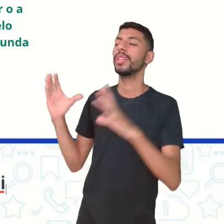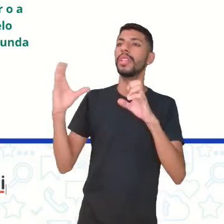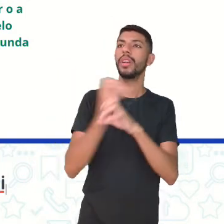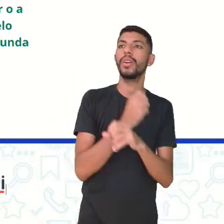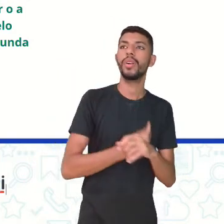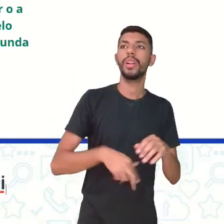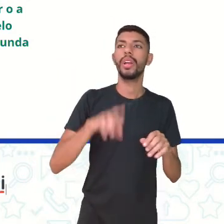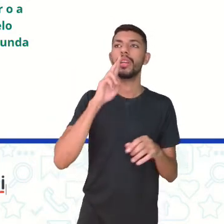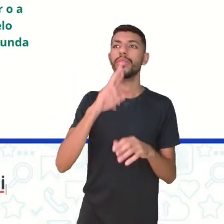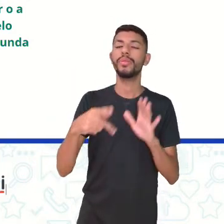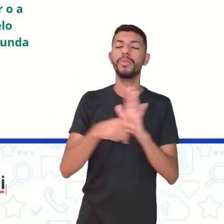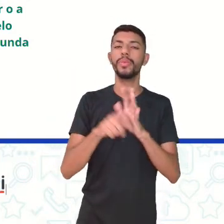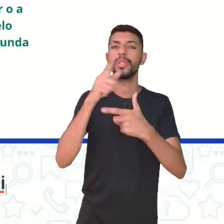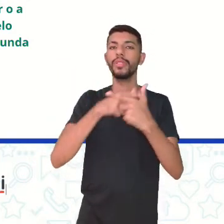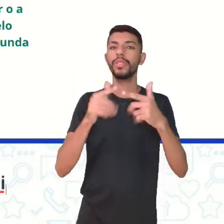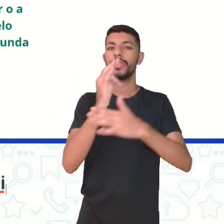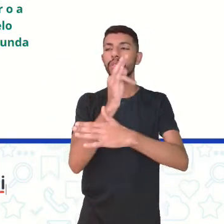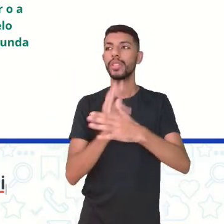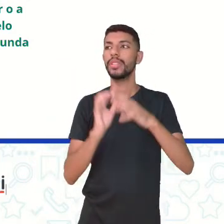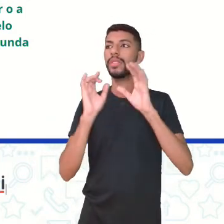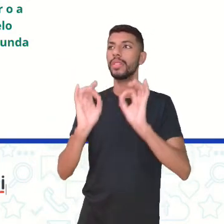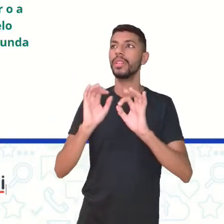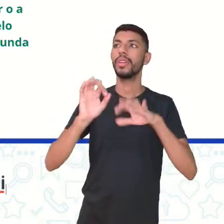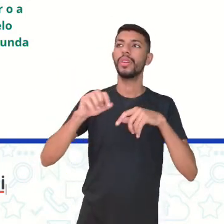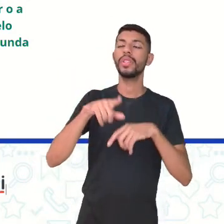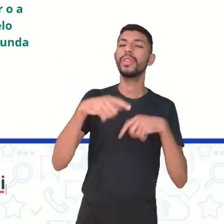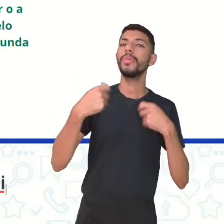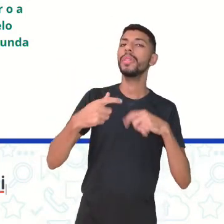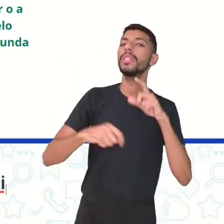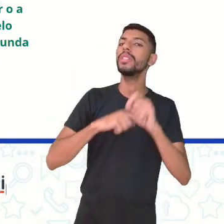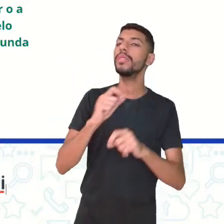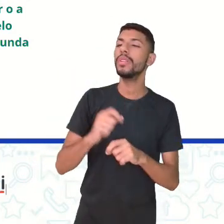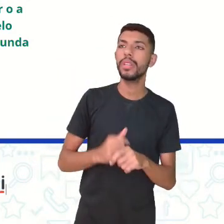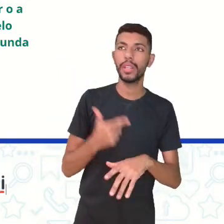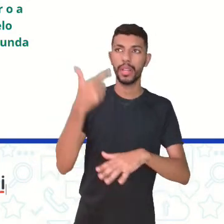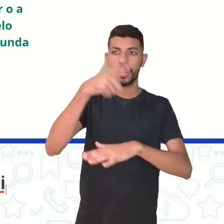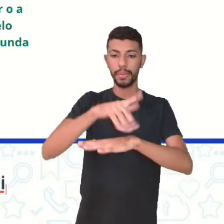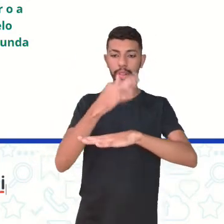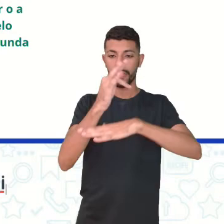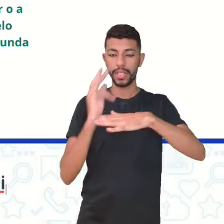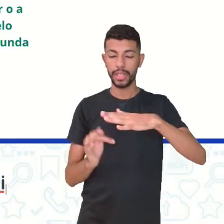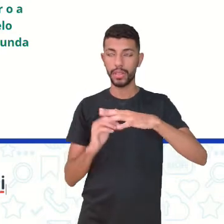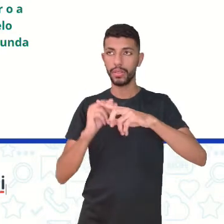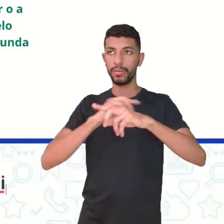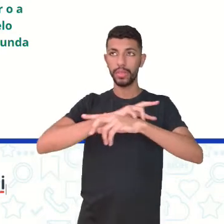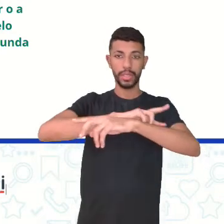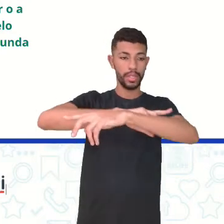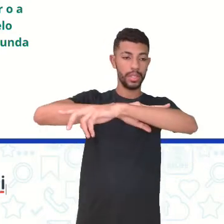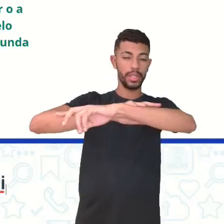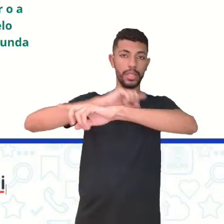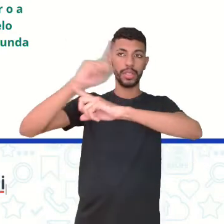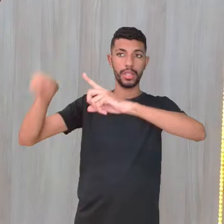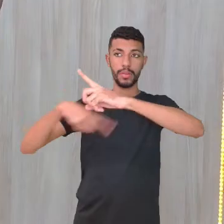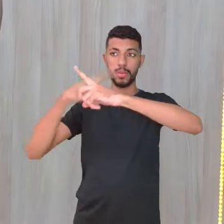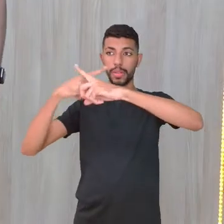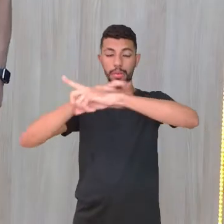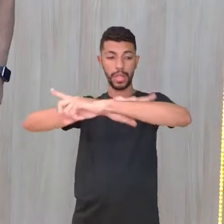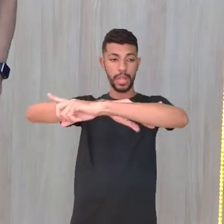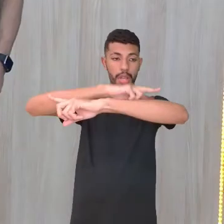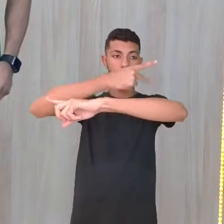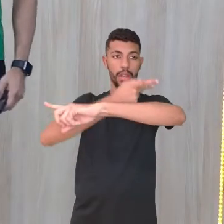de uma divisão de fração, certo? Basta você repetir a primeira fração e multiplicar pelo inverso